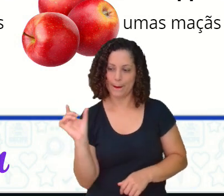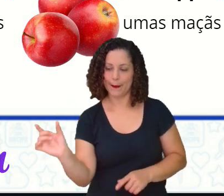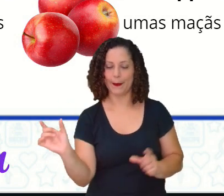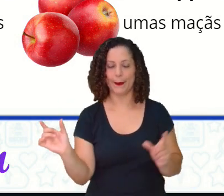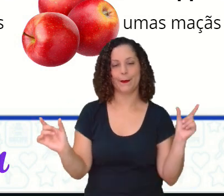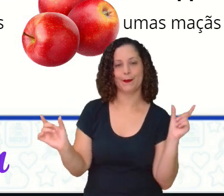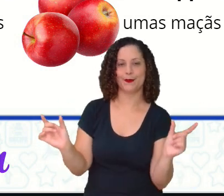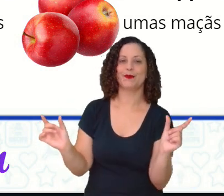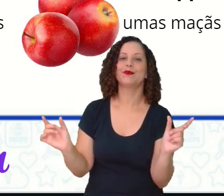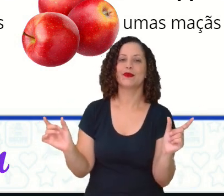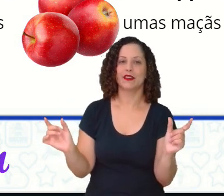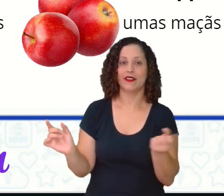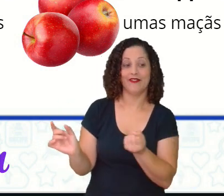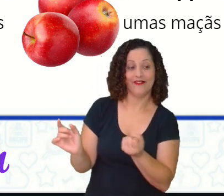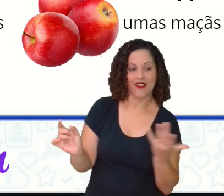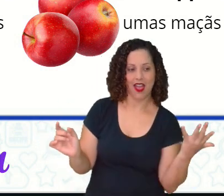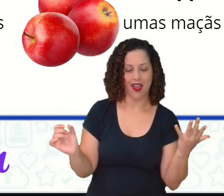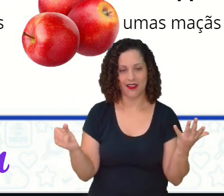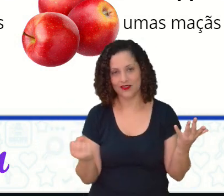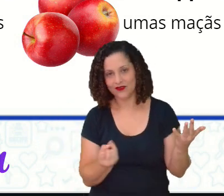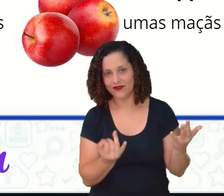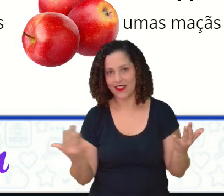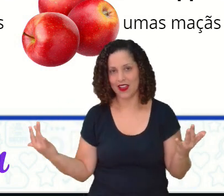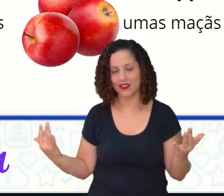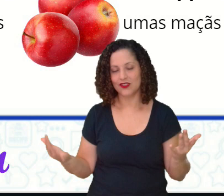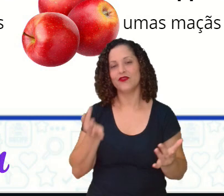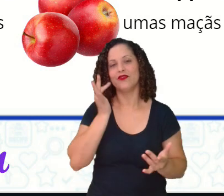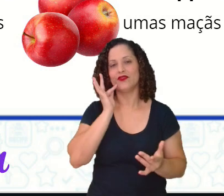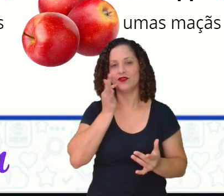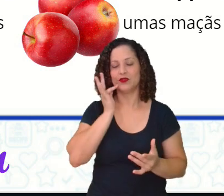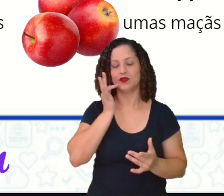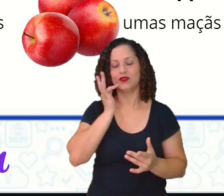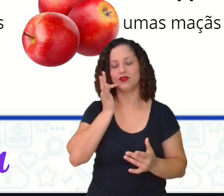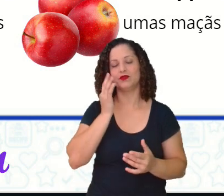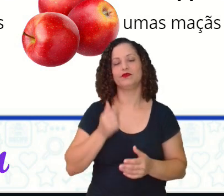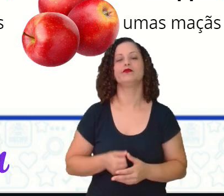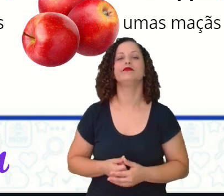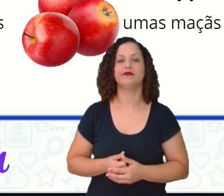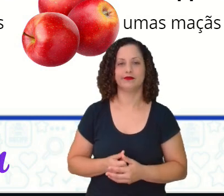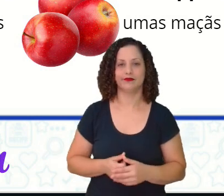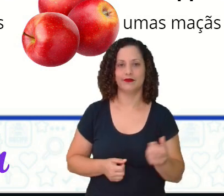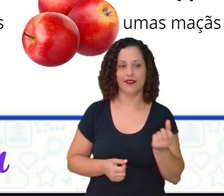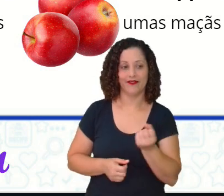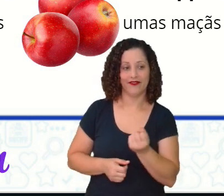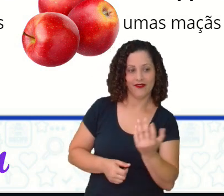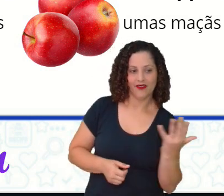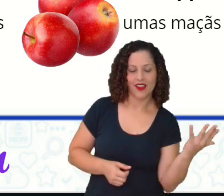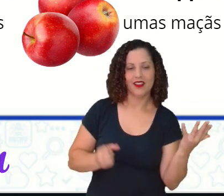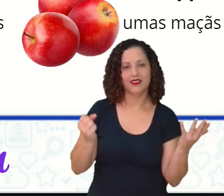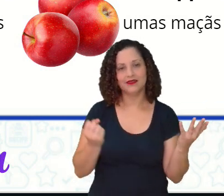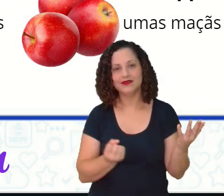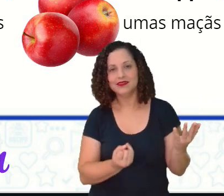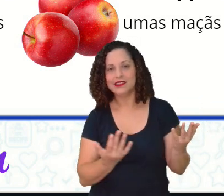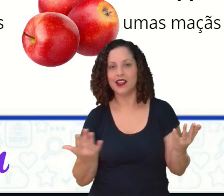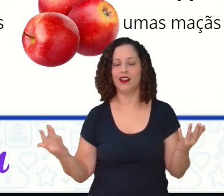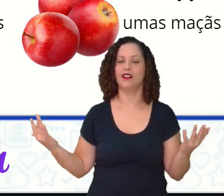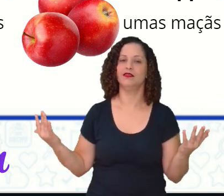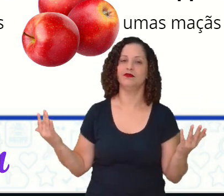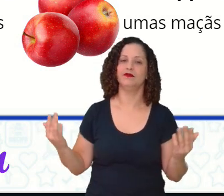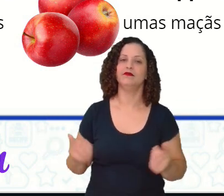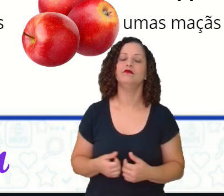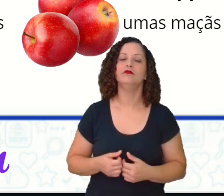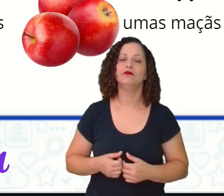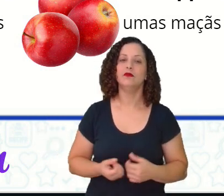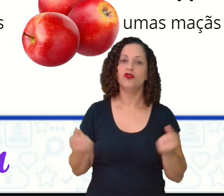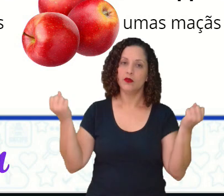Então, umas peras, umas maçãs. Ou pode se traduzir algumas peras, algumas maçãs. Como eu falei para